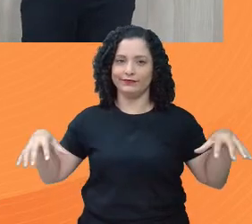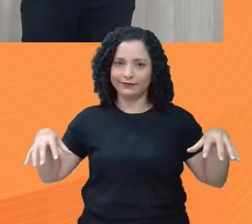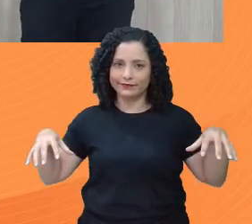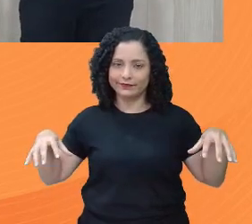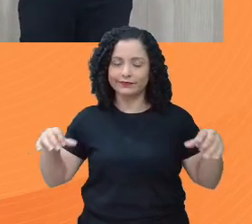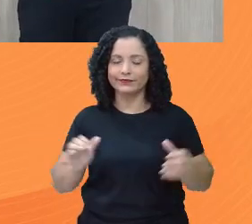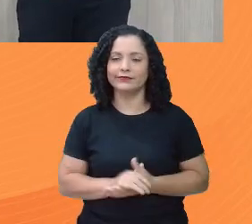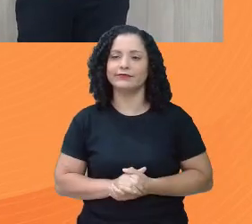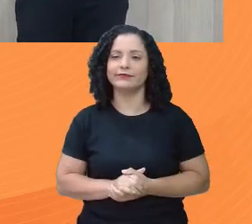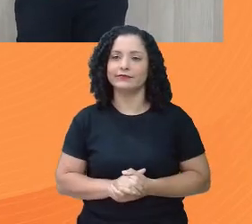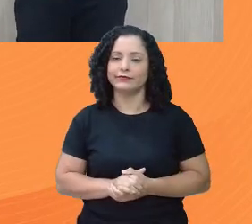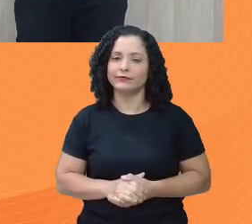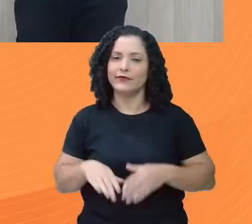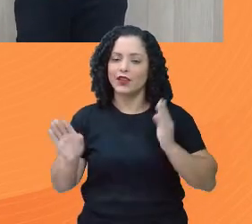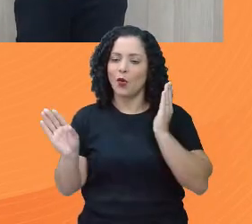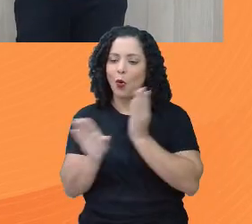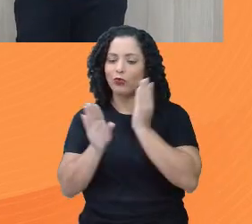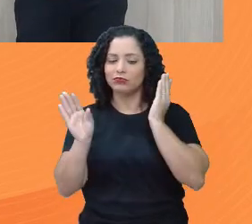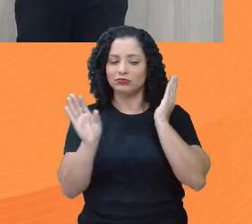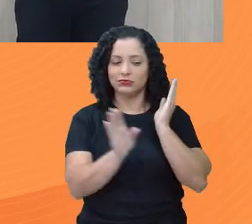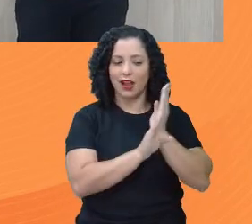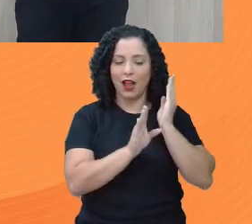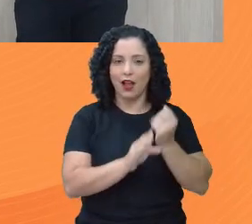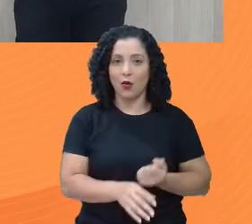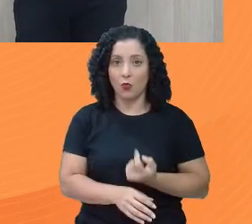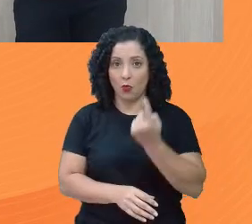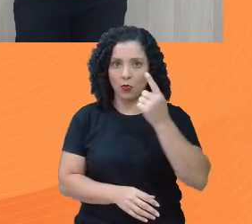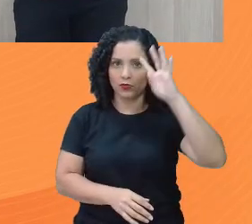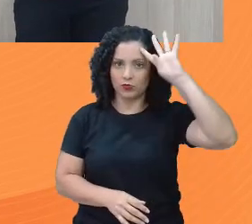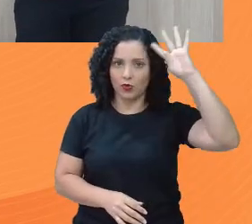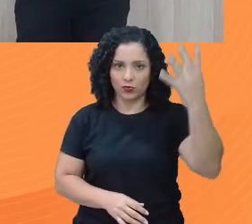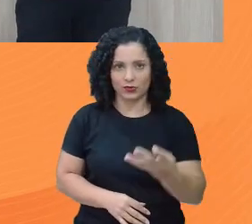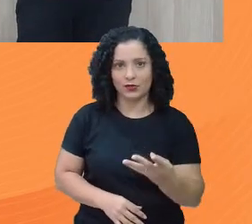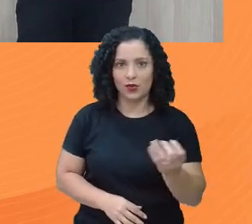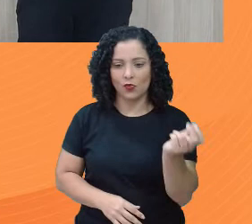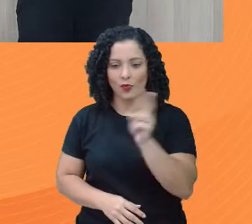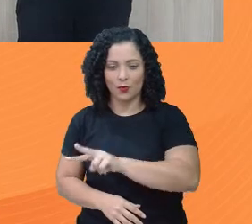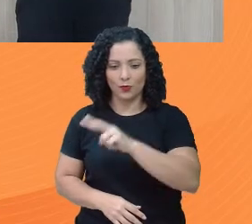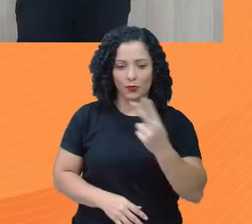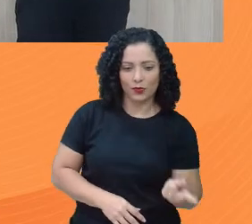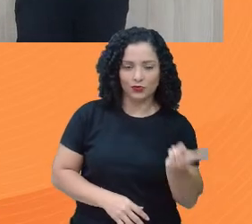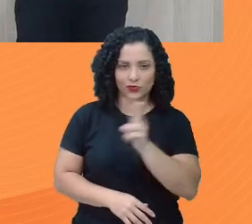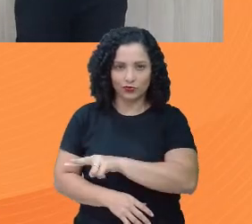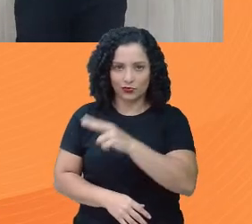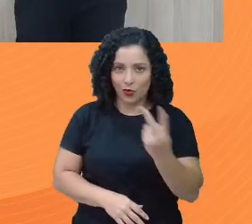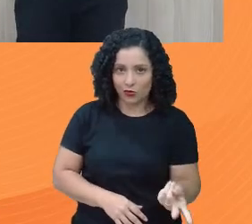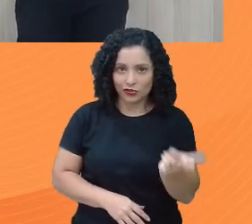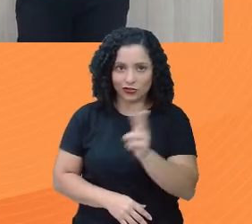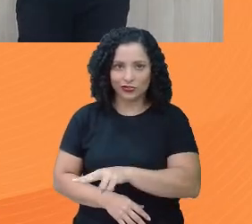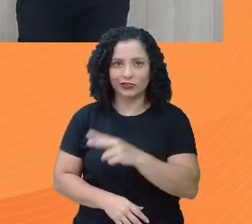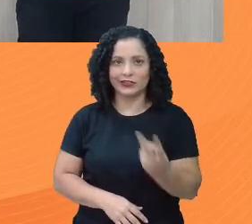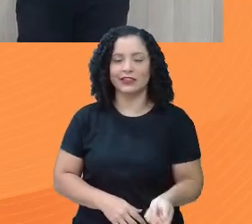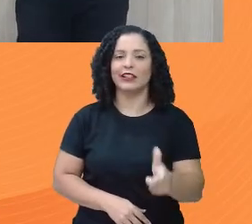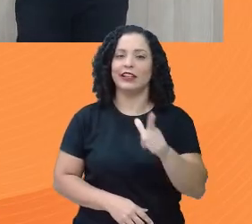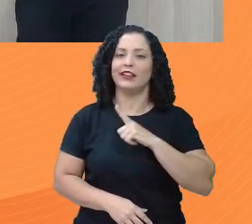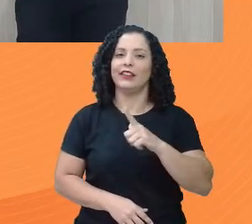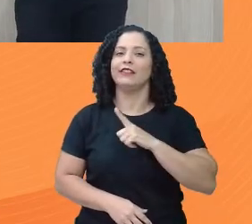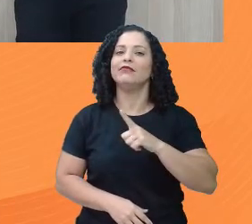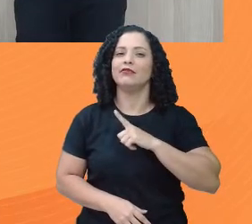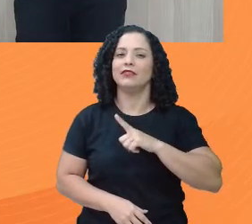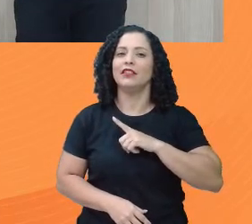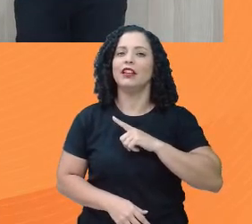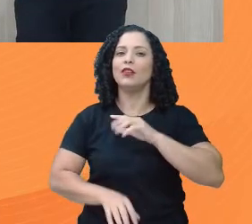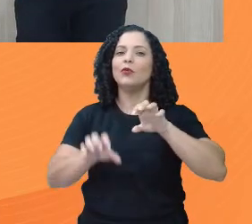quando a gente encontra apenas uma solução aí que satisfaz as duas equações ao mesmo tempo, a gente tem aí um sistema